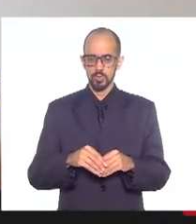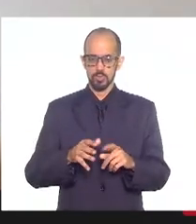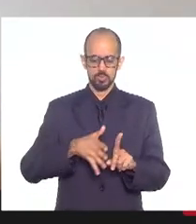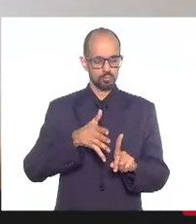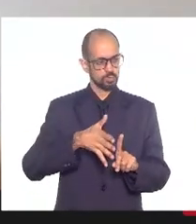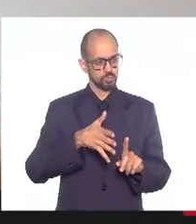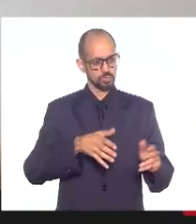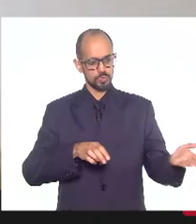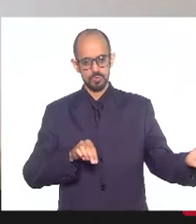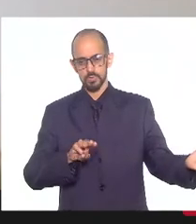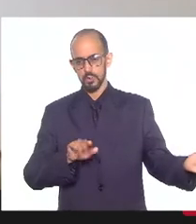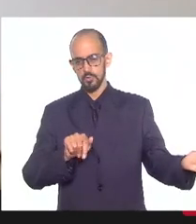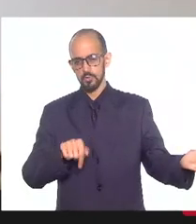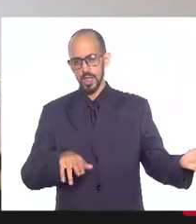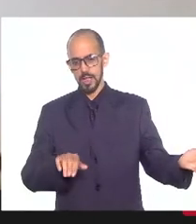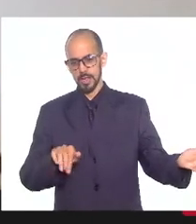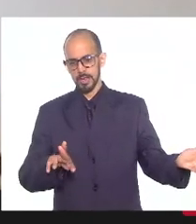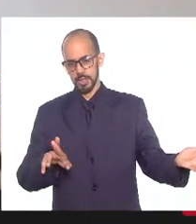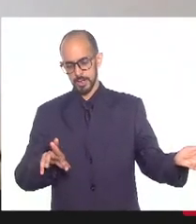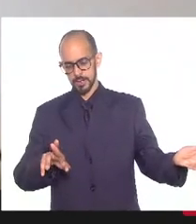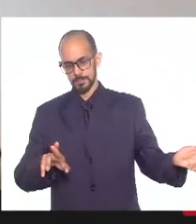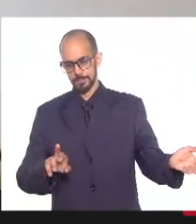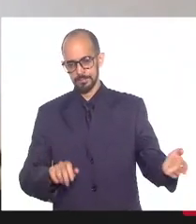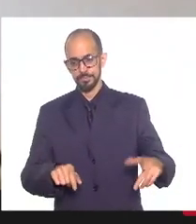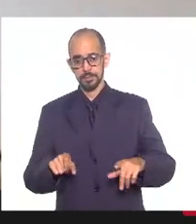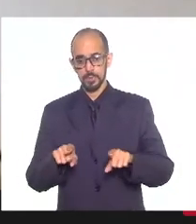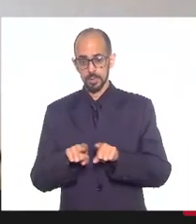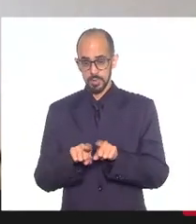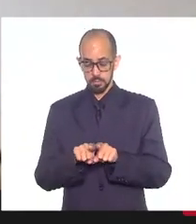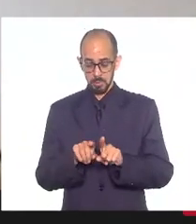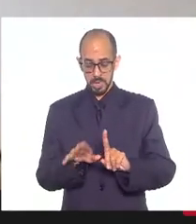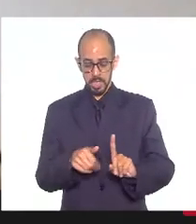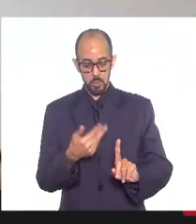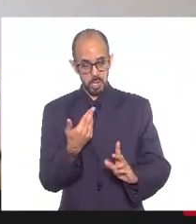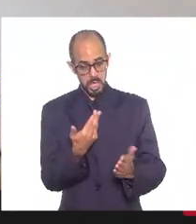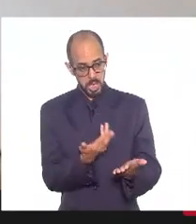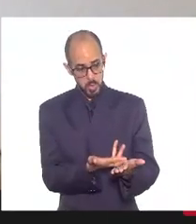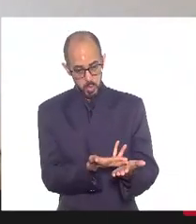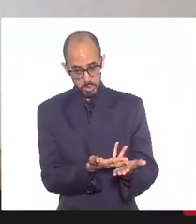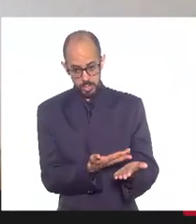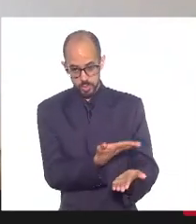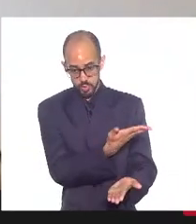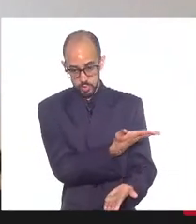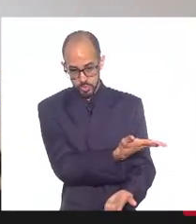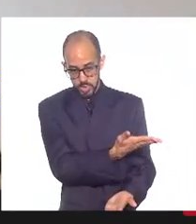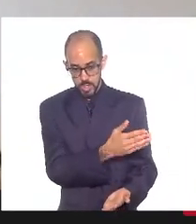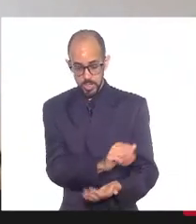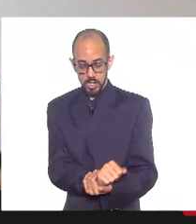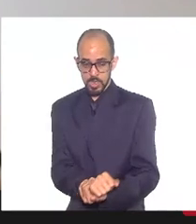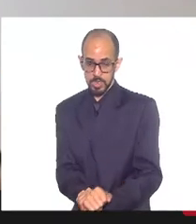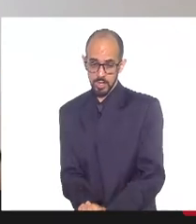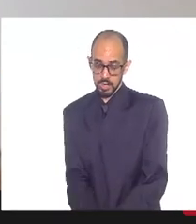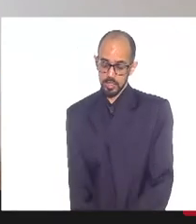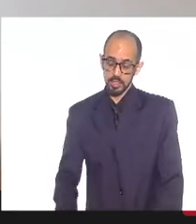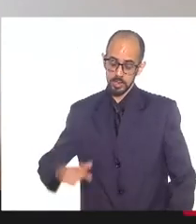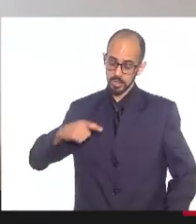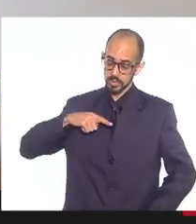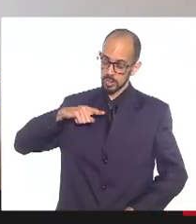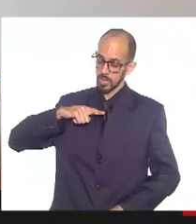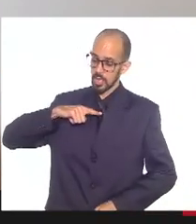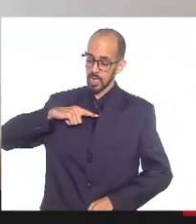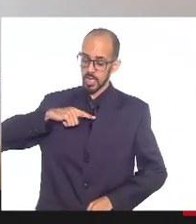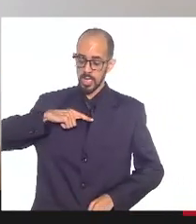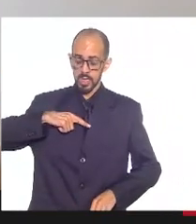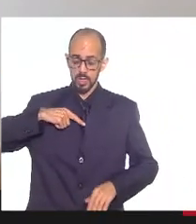senhor Wagner Vitter. Aliás, reconheço que o senhor Wagner Vitter é um profundo